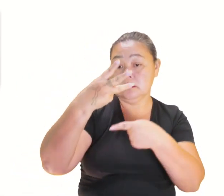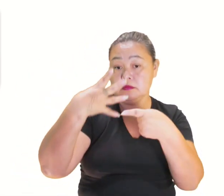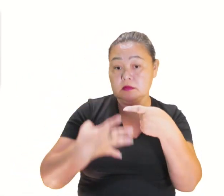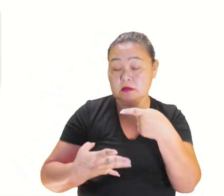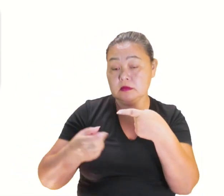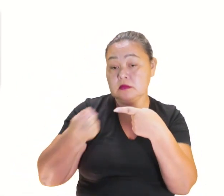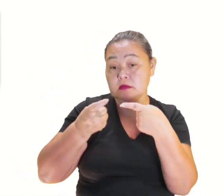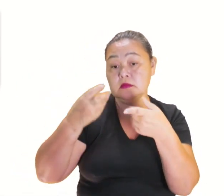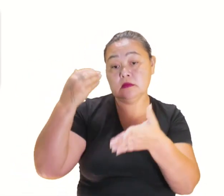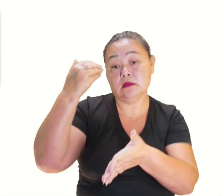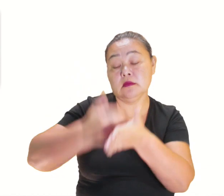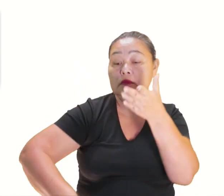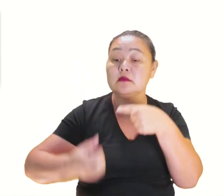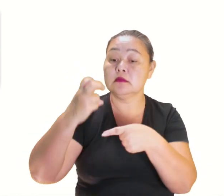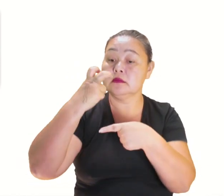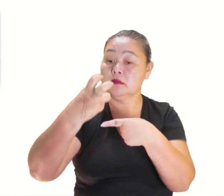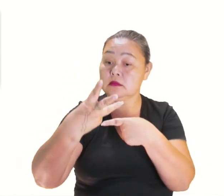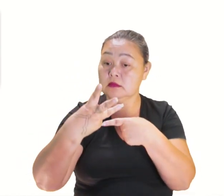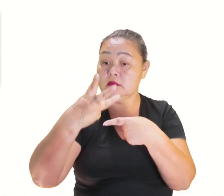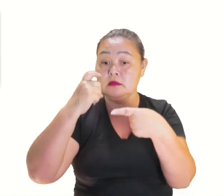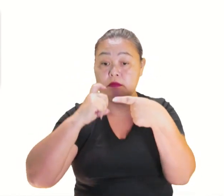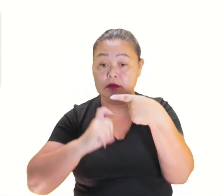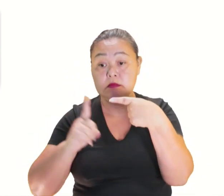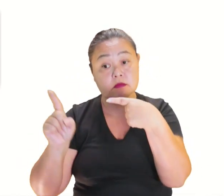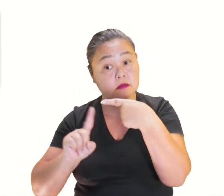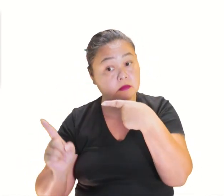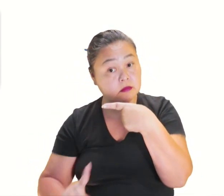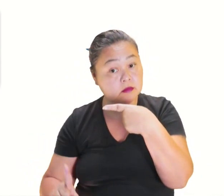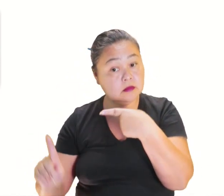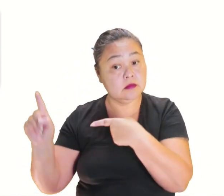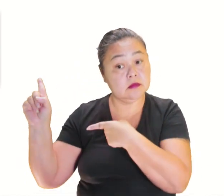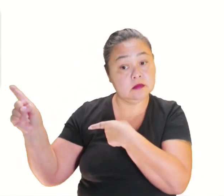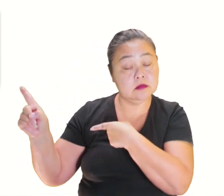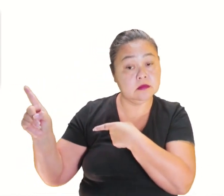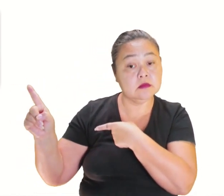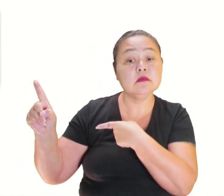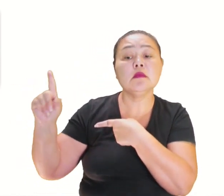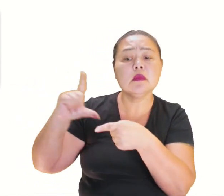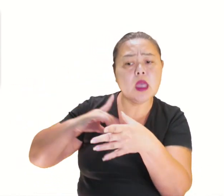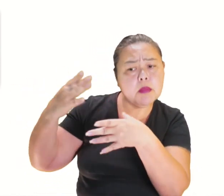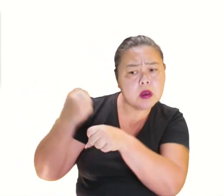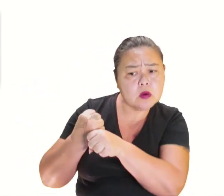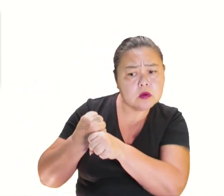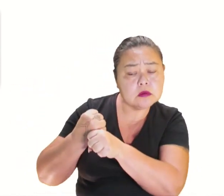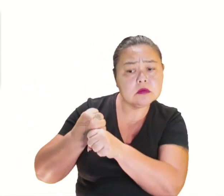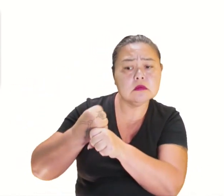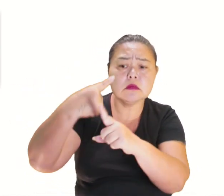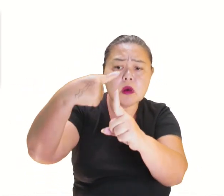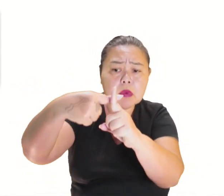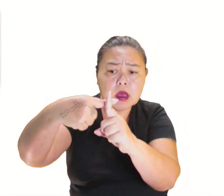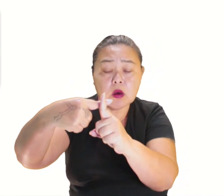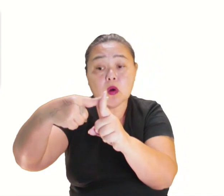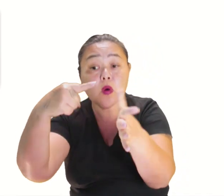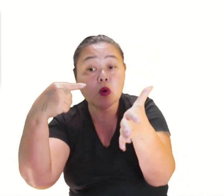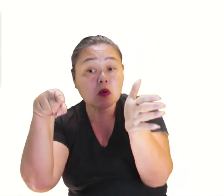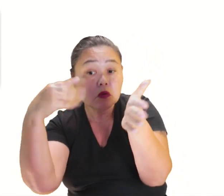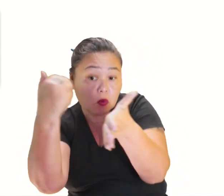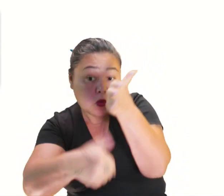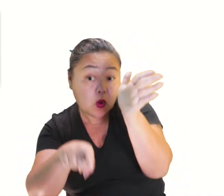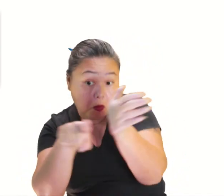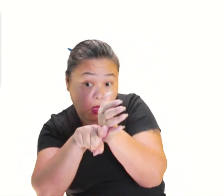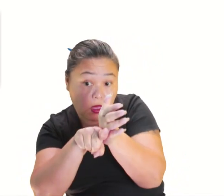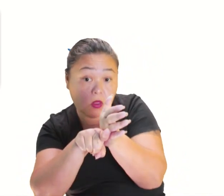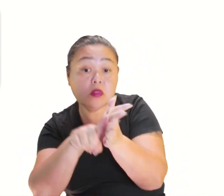de x menos 3/5 de z. Então, tudo isso, envolveu uma adição e uma subtração no meio, tem